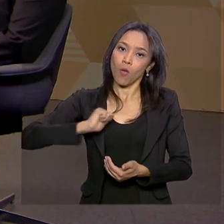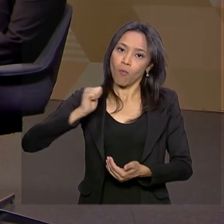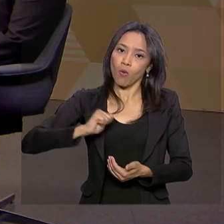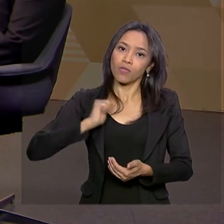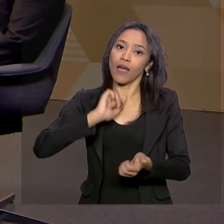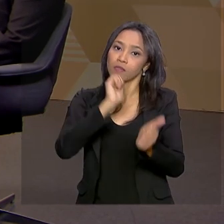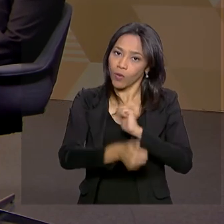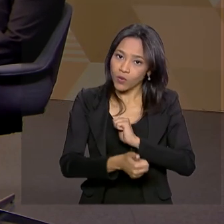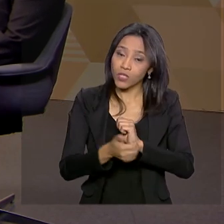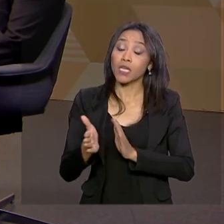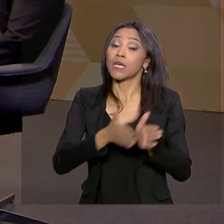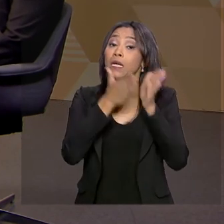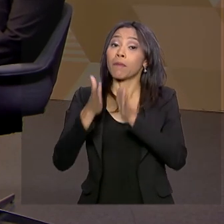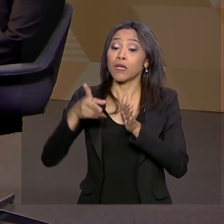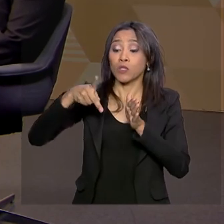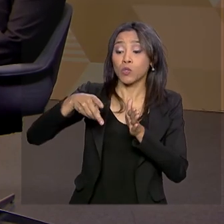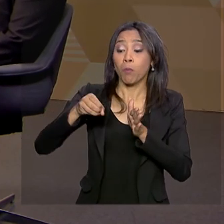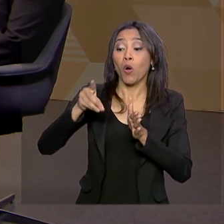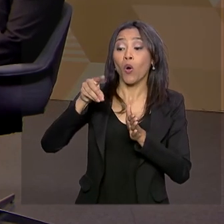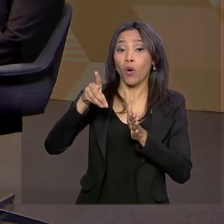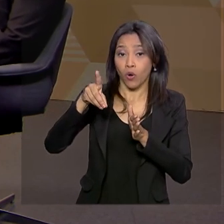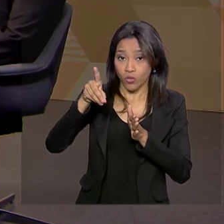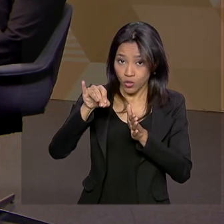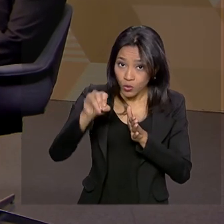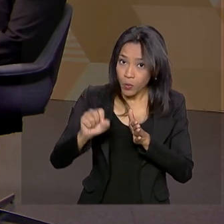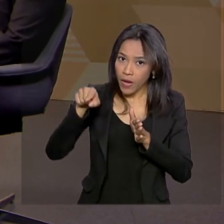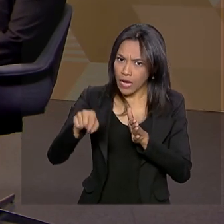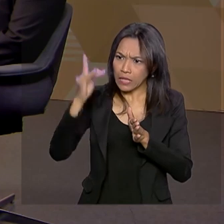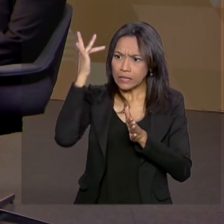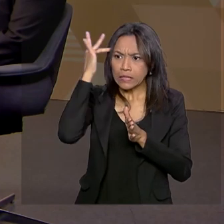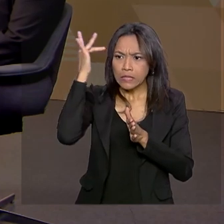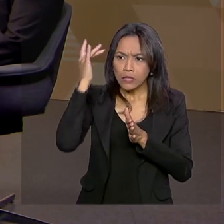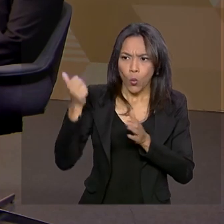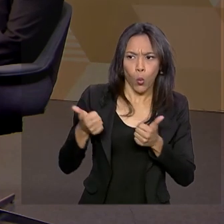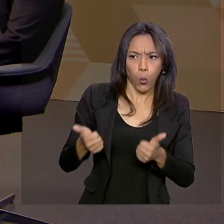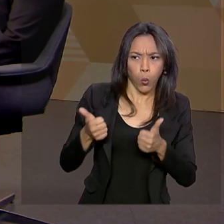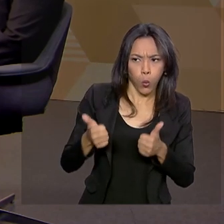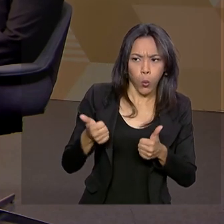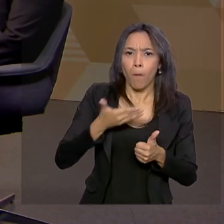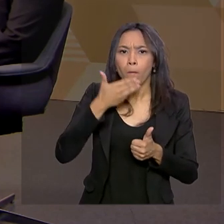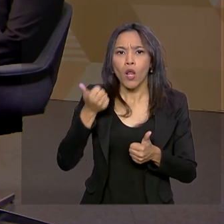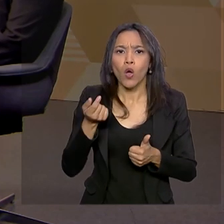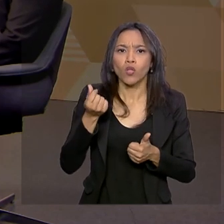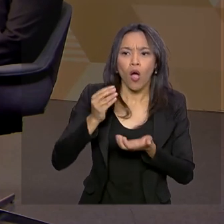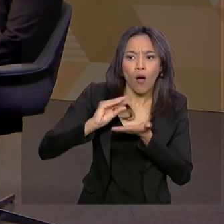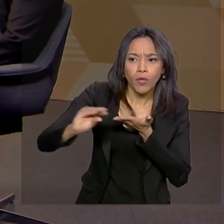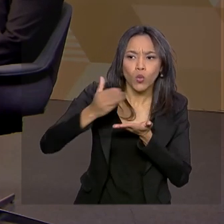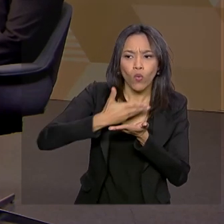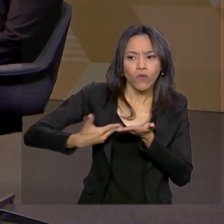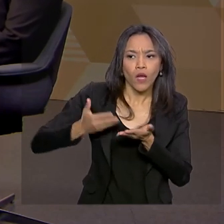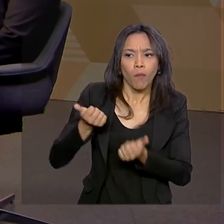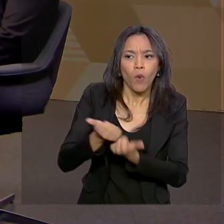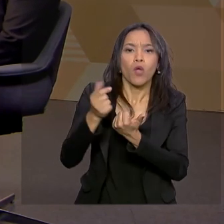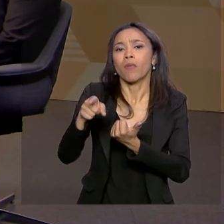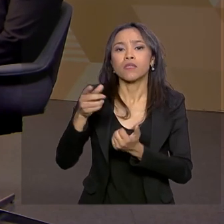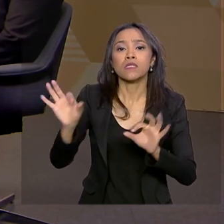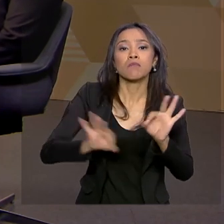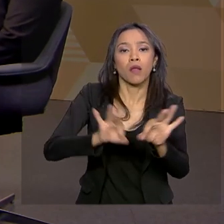para proporcionar àqueles atletas de alto rendimento melhores condições para se prepararem para as competições também de alto